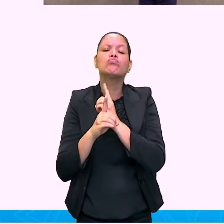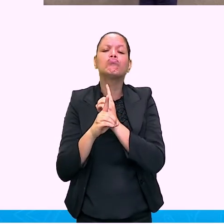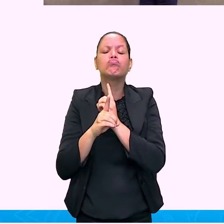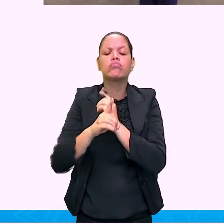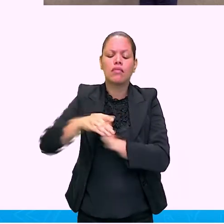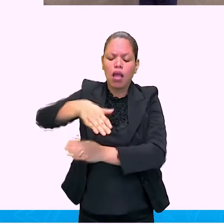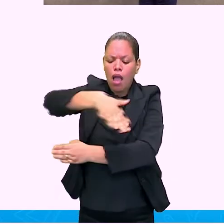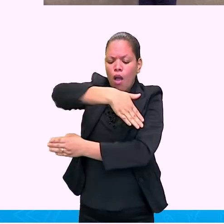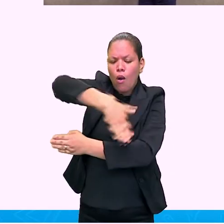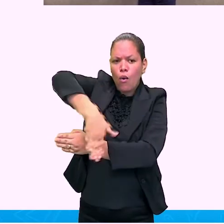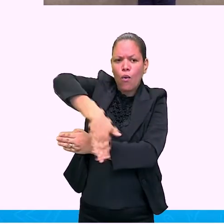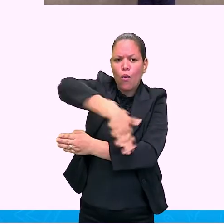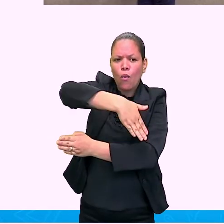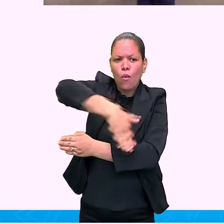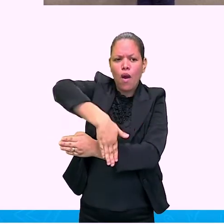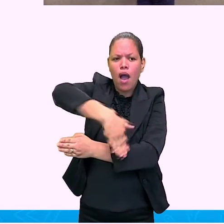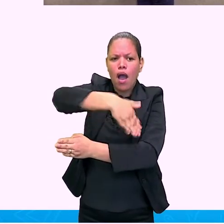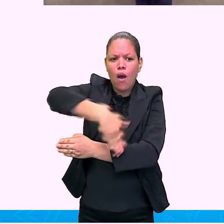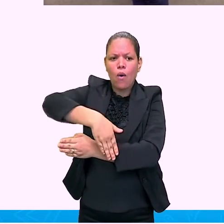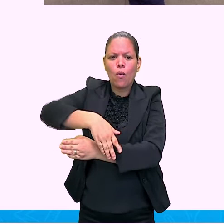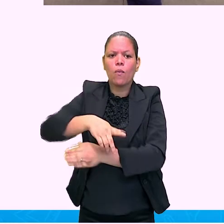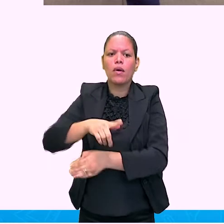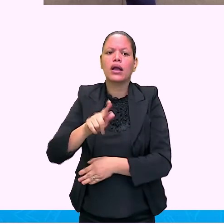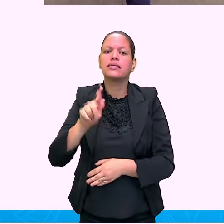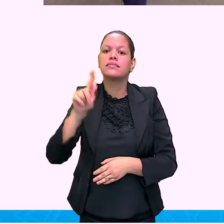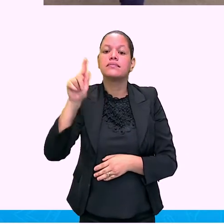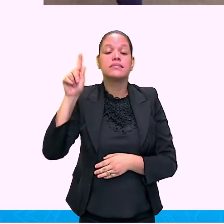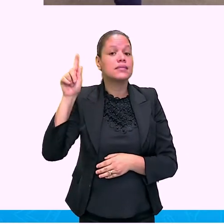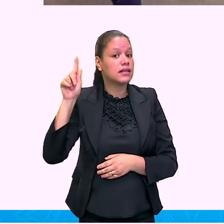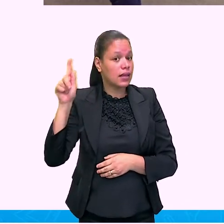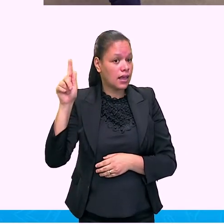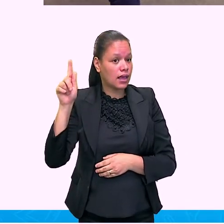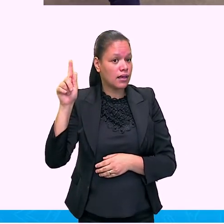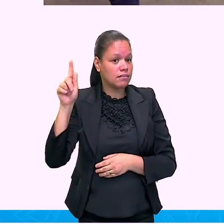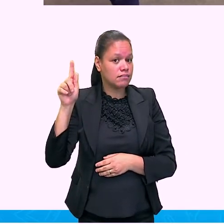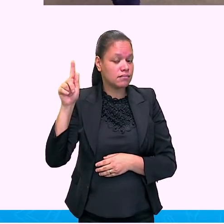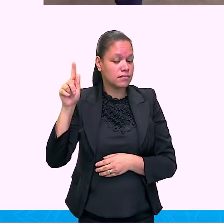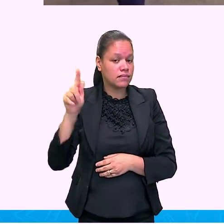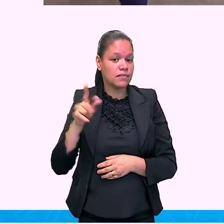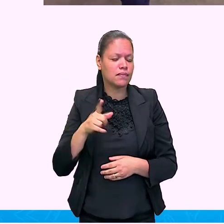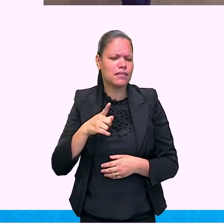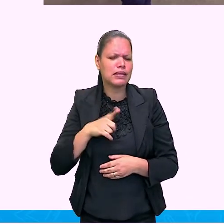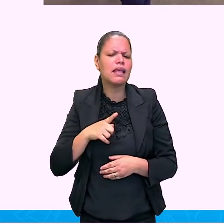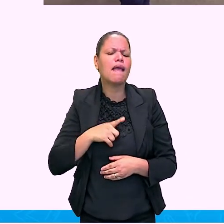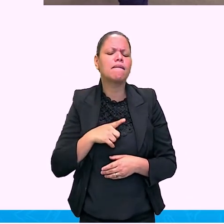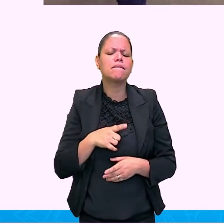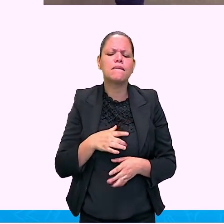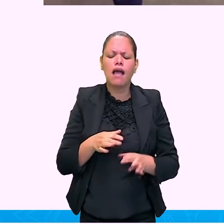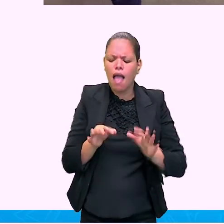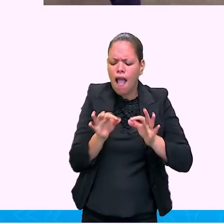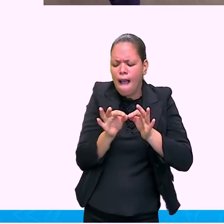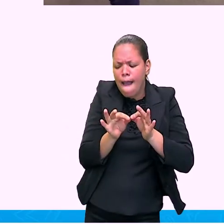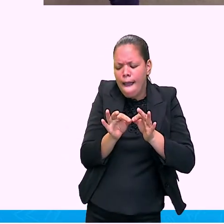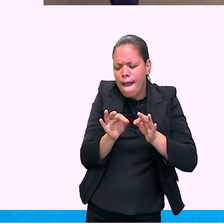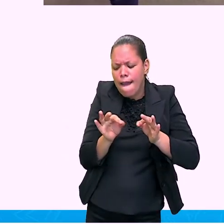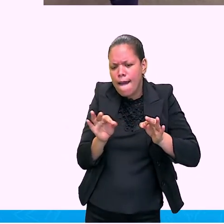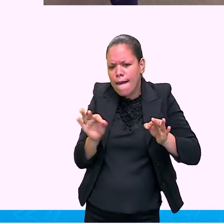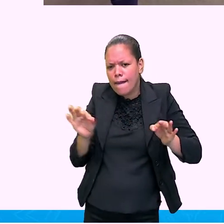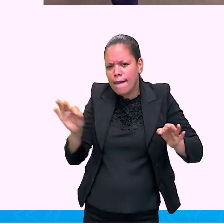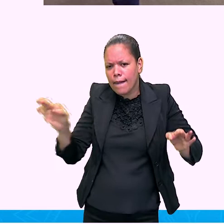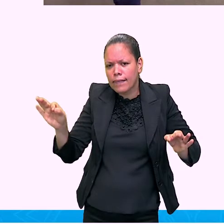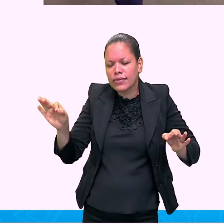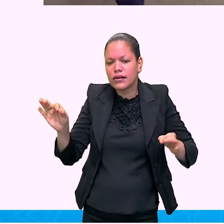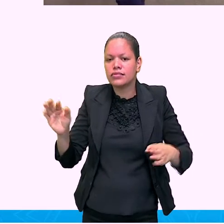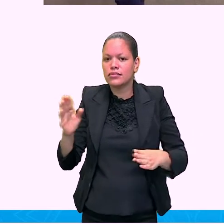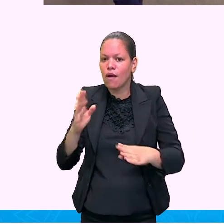que nós temos aqui retas que são, ou ruas que são concorrentes, olhando dentro dos tipos de